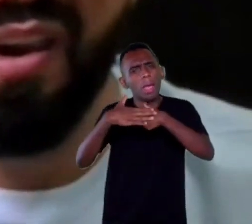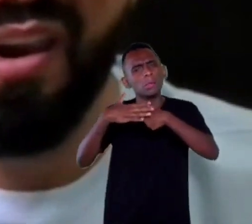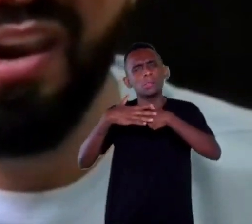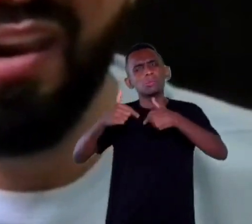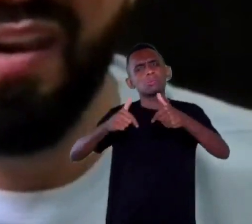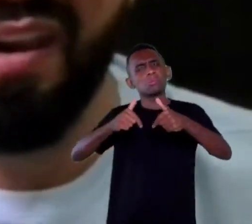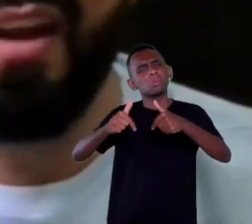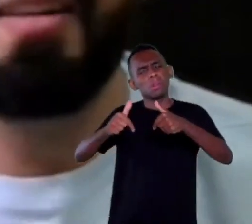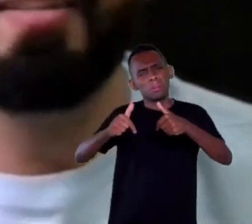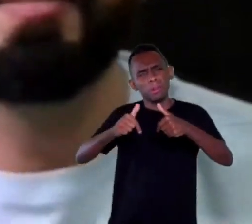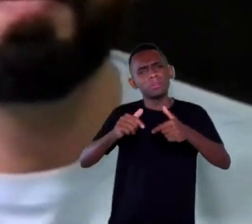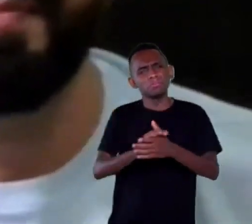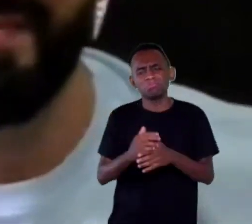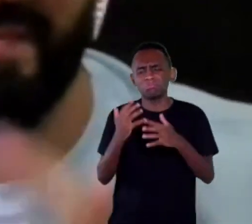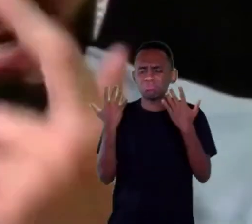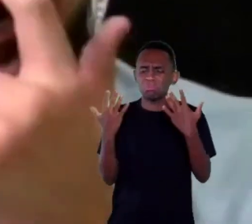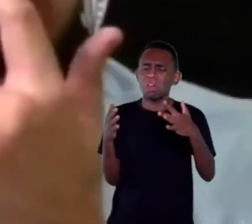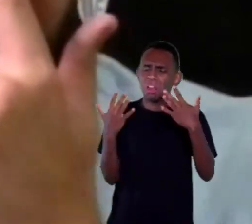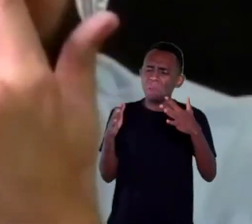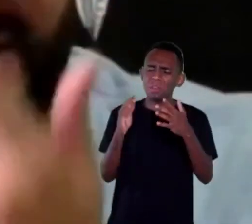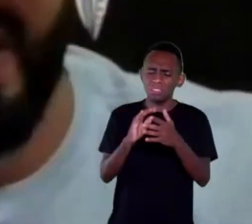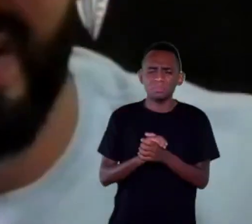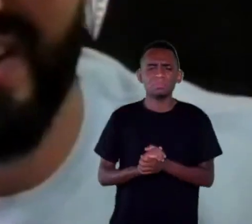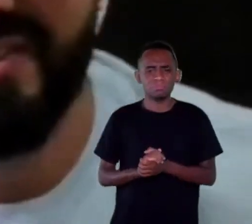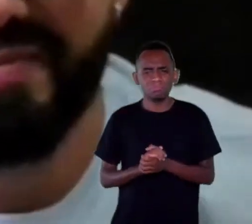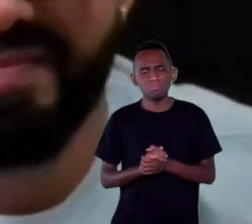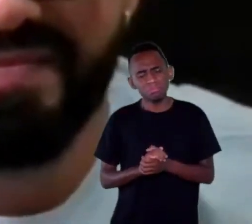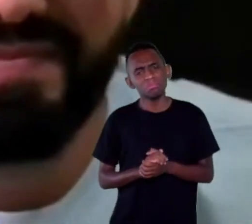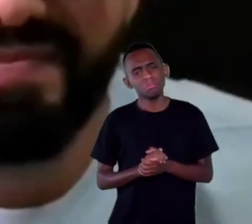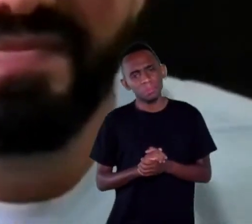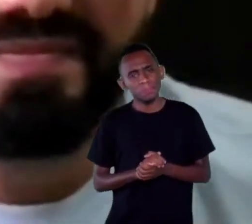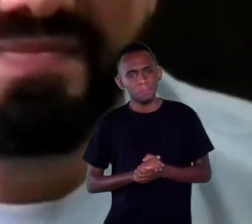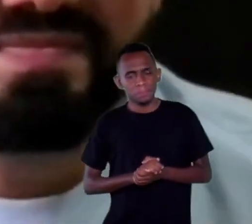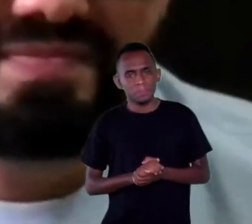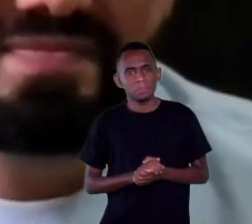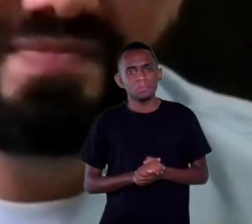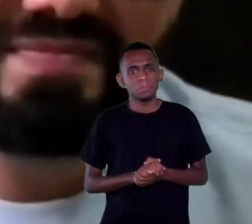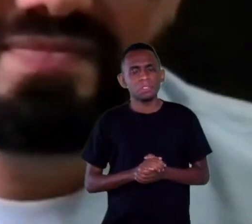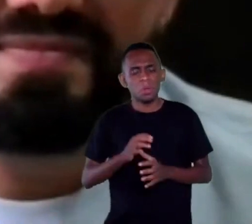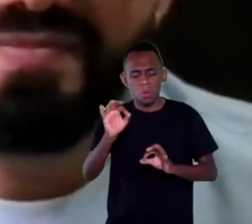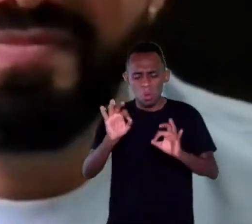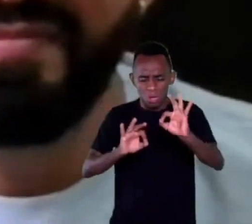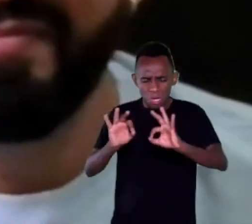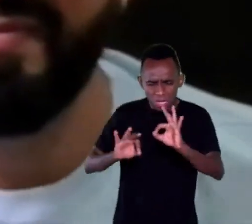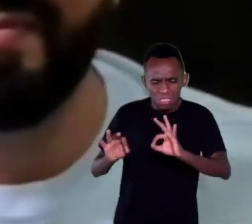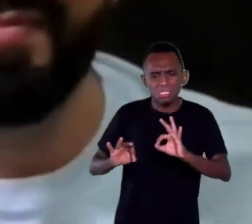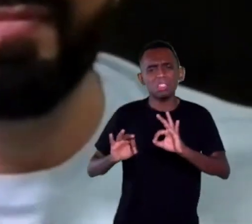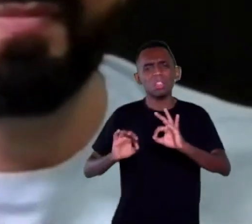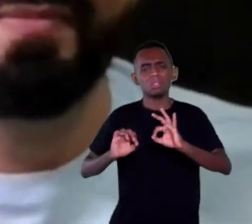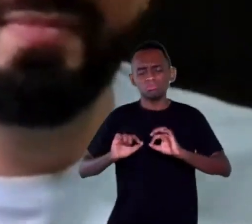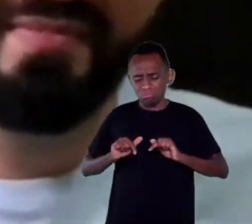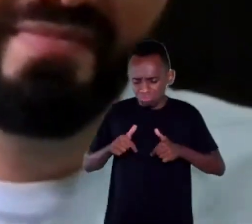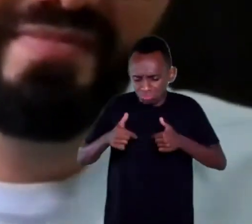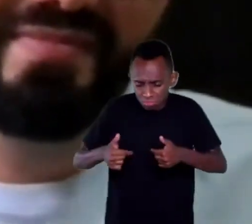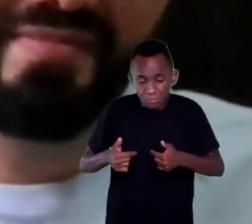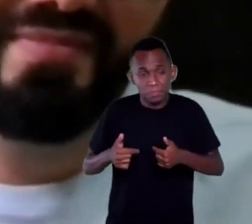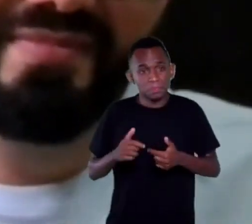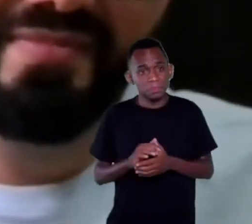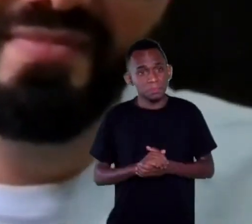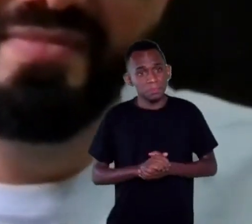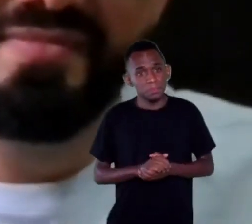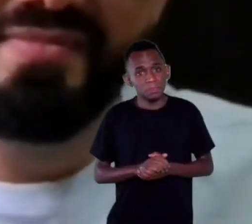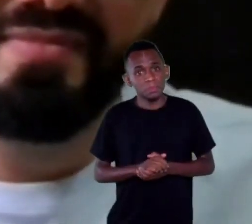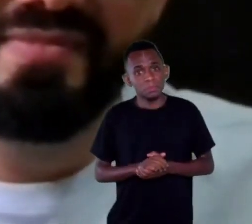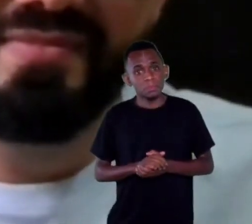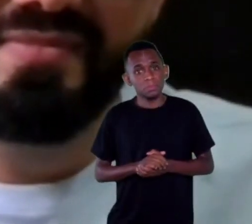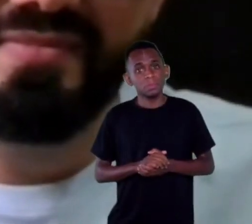que parabéns, viu? Que lindo. Obrigado, Josane. Bem organizado, dedicado. E aqui, aí a gente